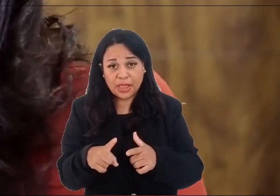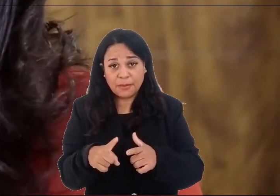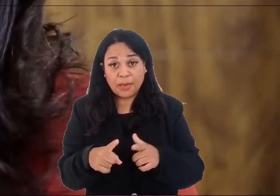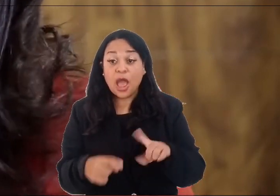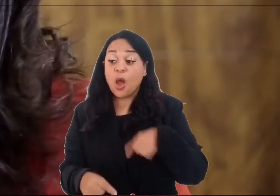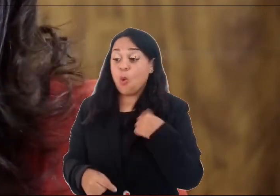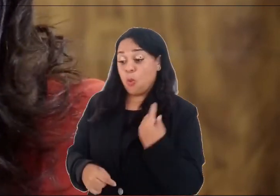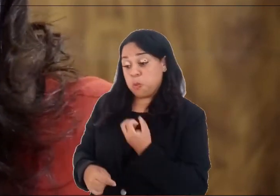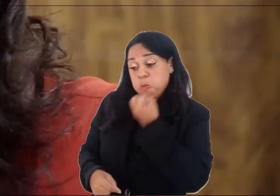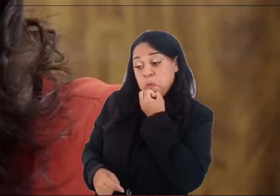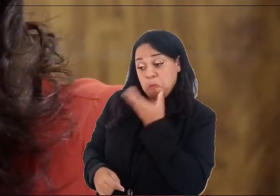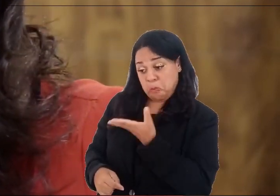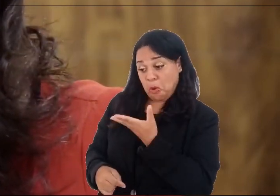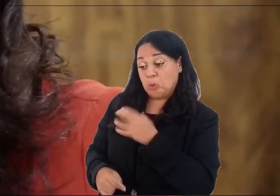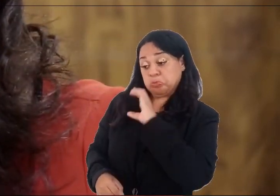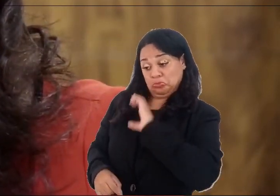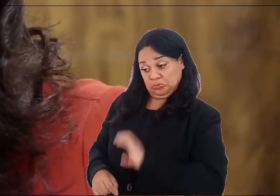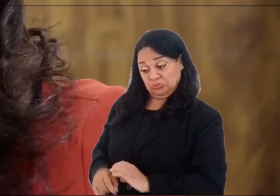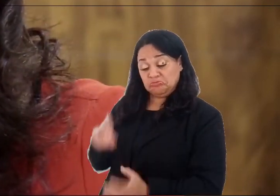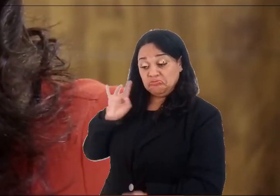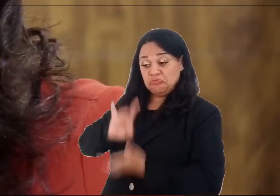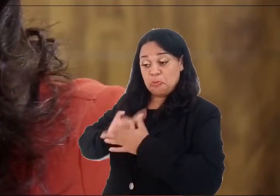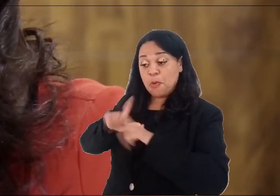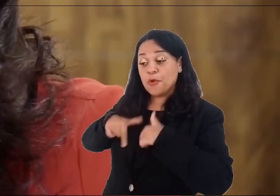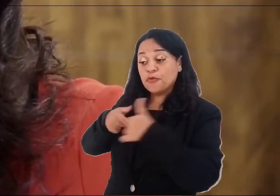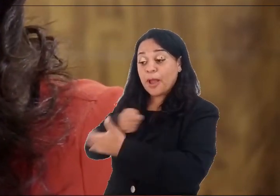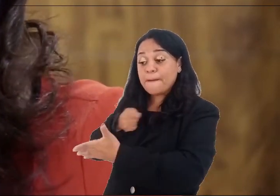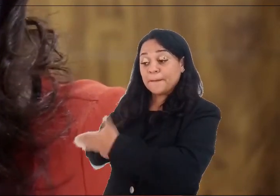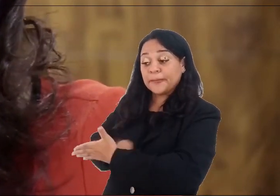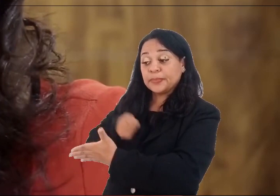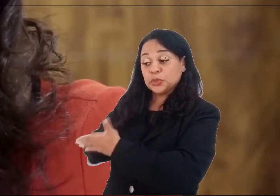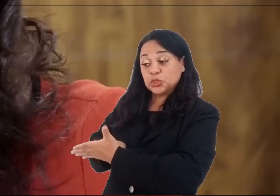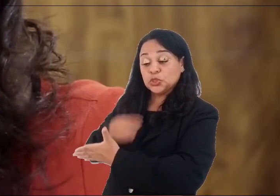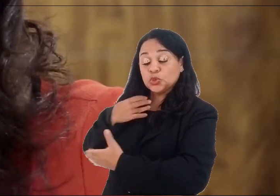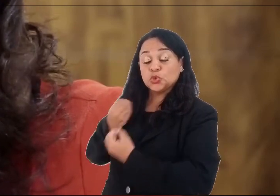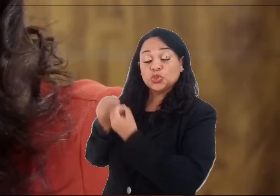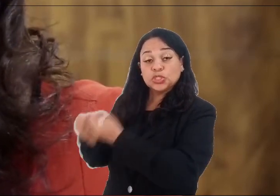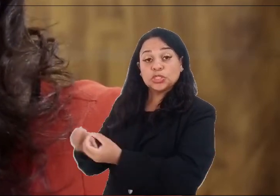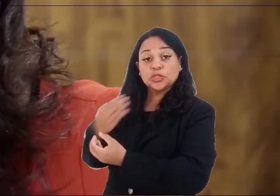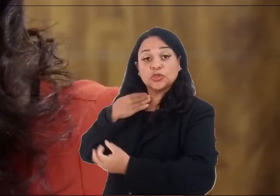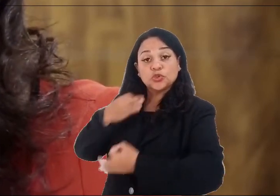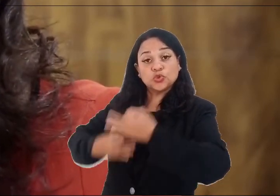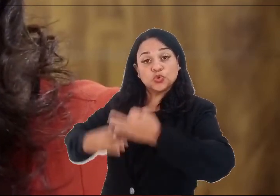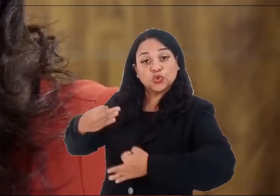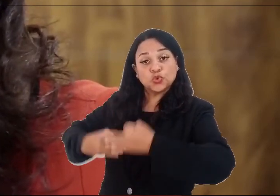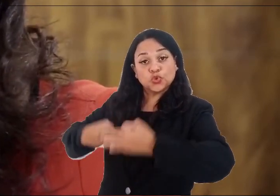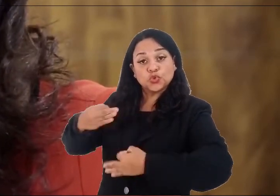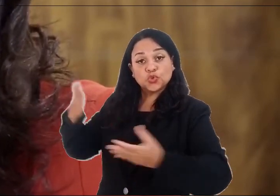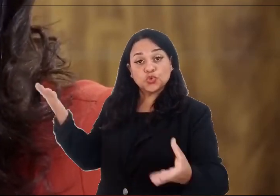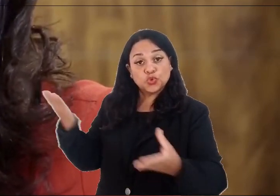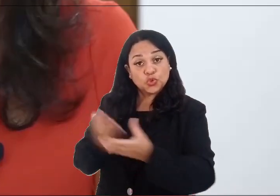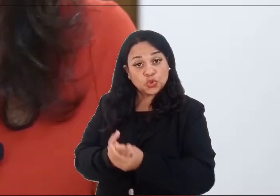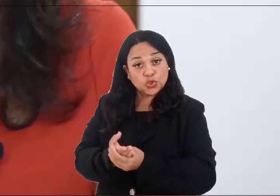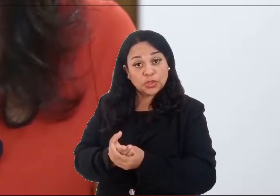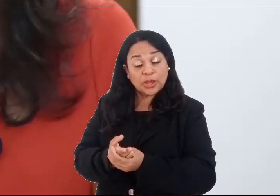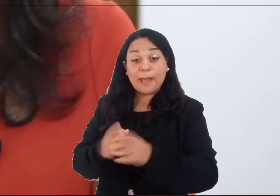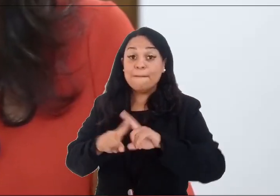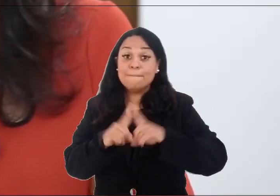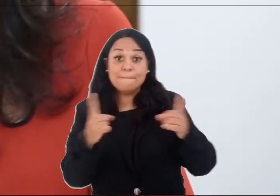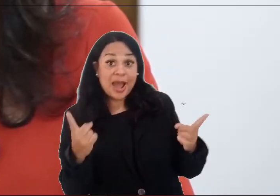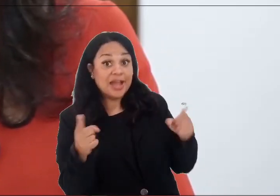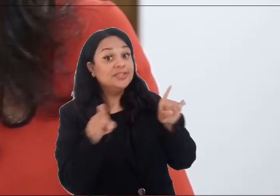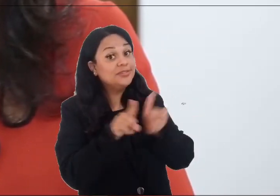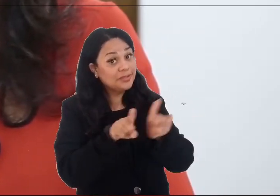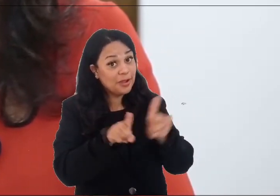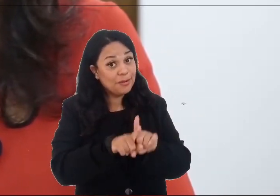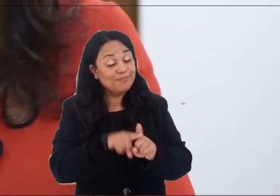bom, pois significa que o cidadão está entregando seus pleitos ao Poder Judiciário como canal de afirmação da cidadania, por